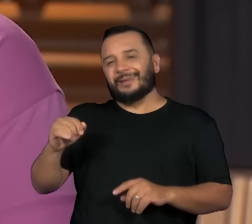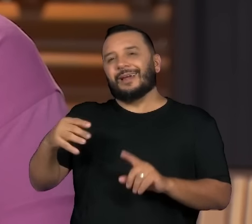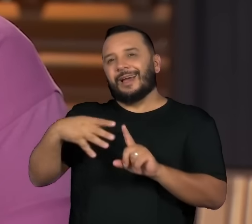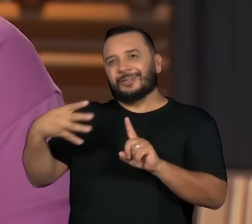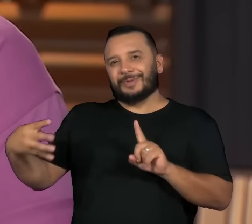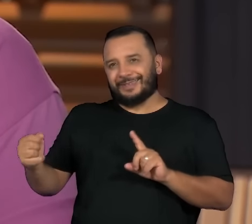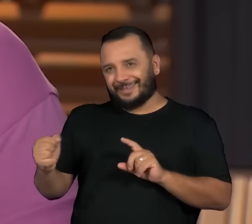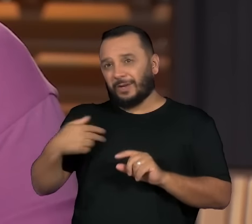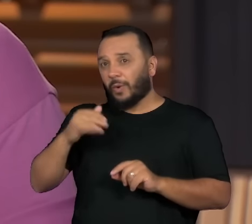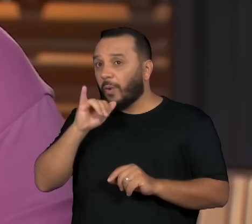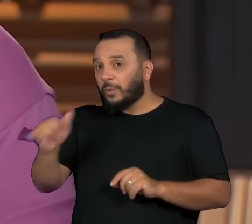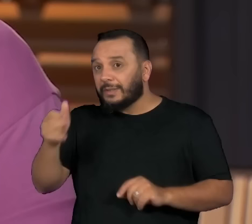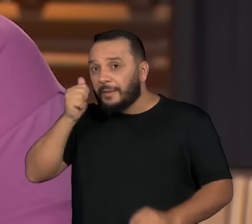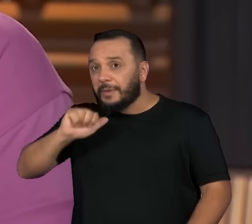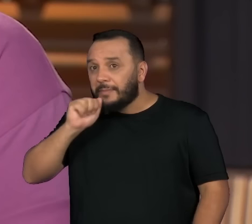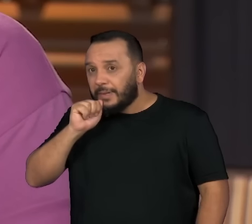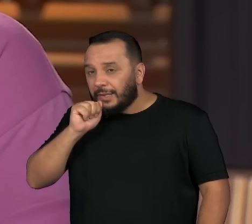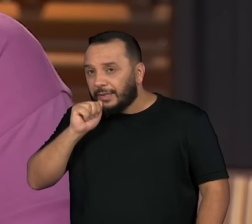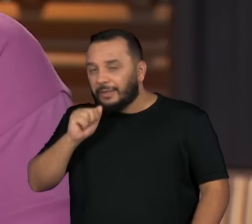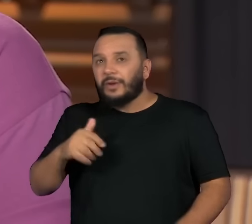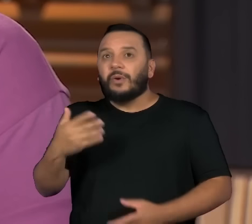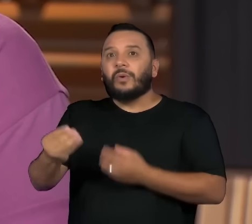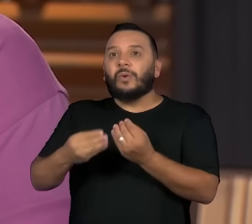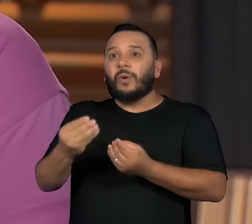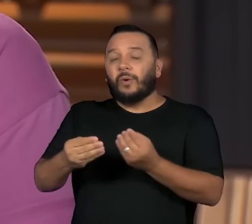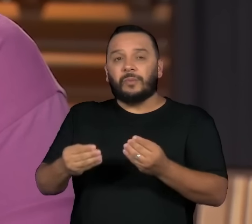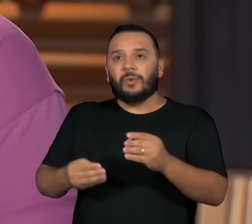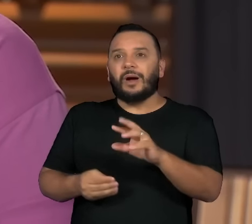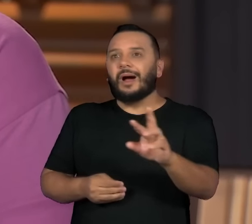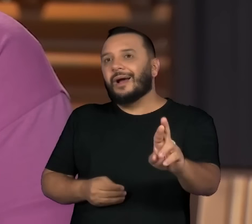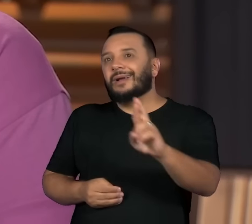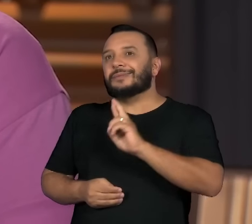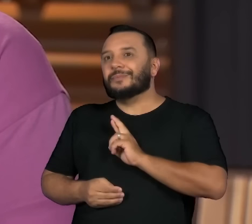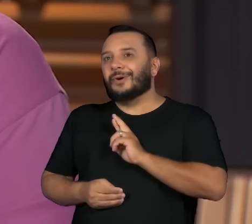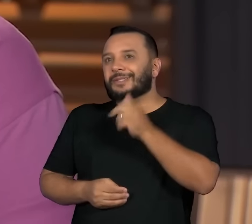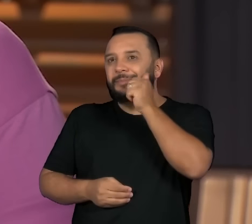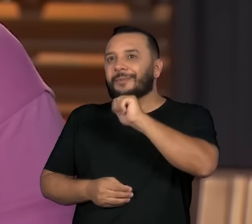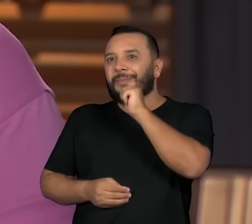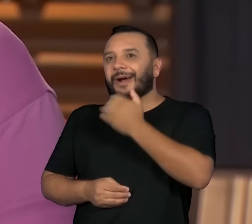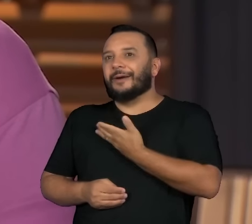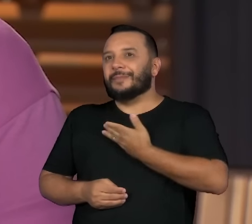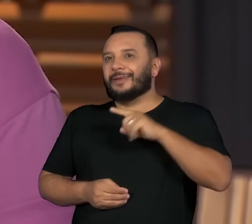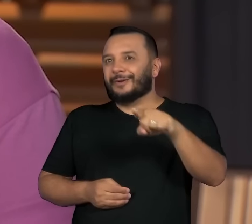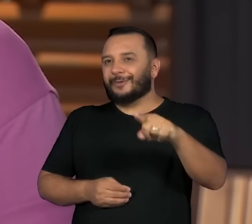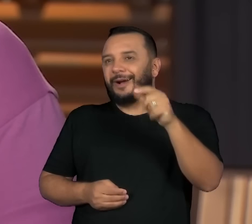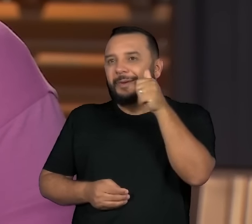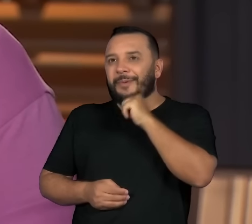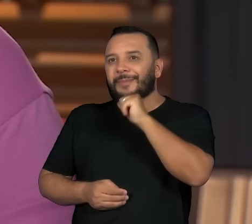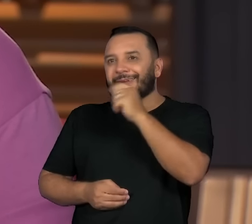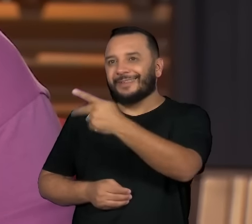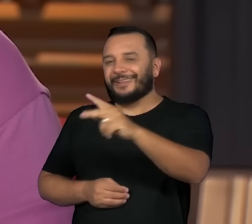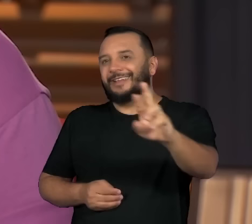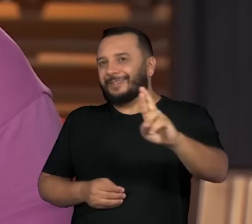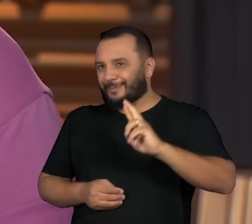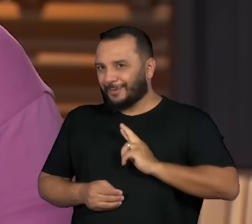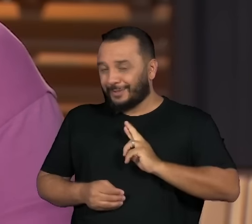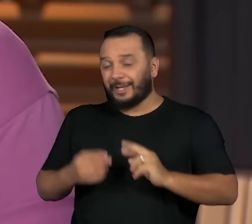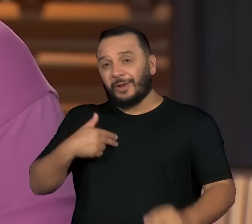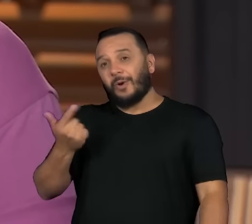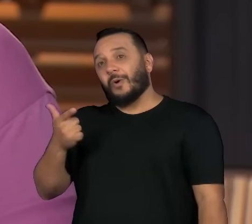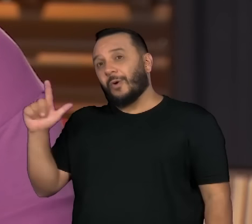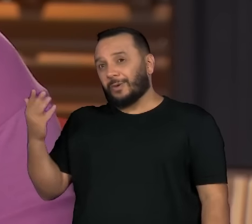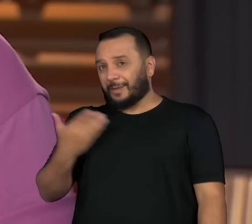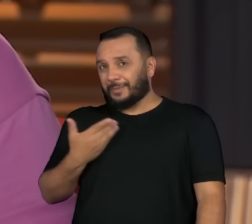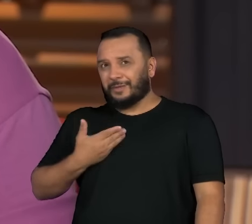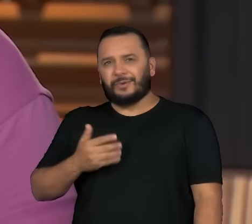Outro é a resposta da mãe de um amigo. Ah, sim. E outro é que a mãe de um outro amigo meu disse: